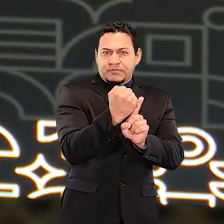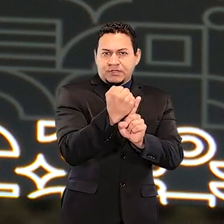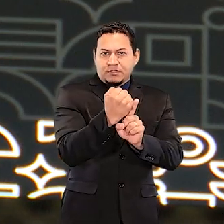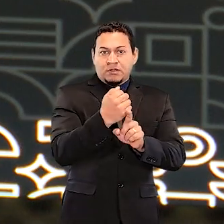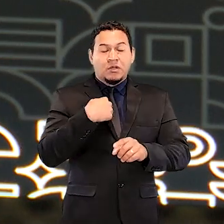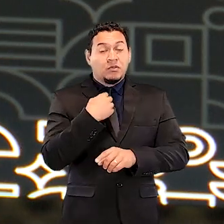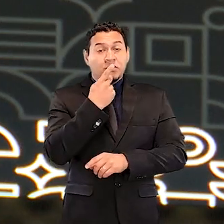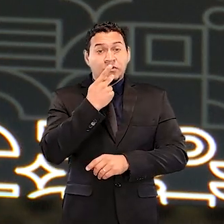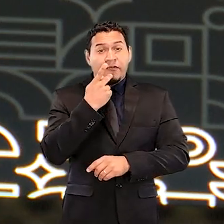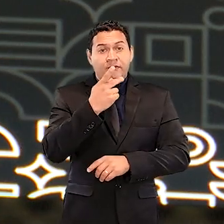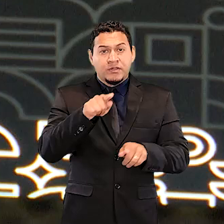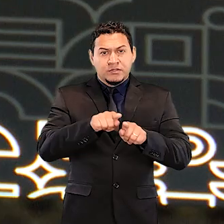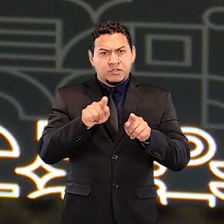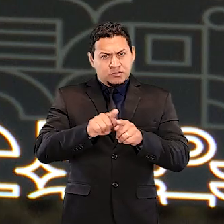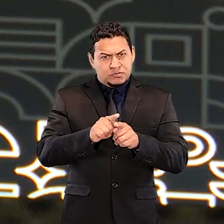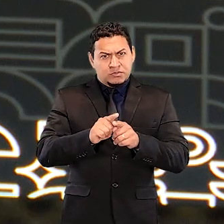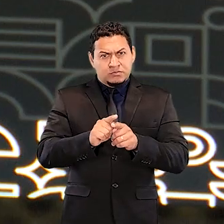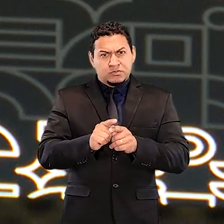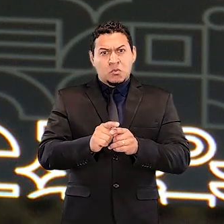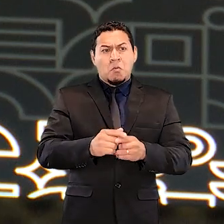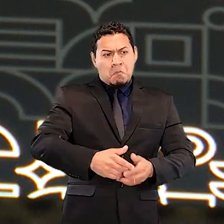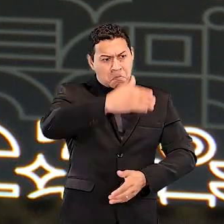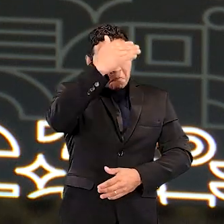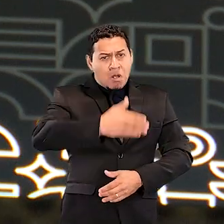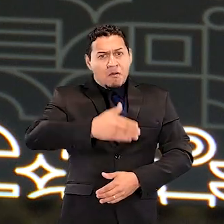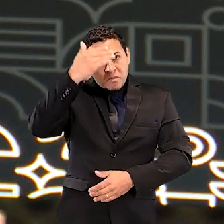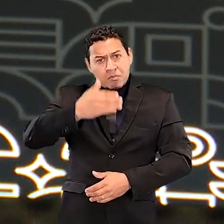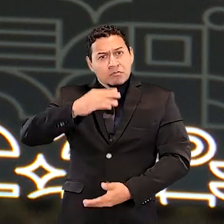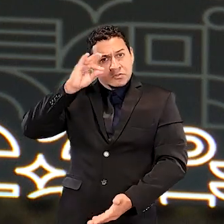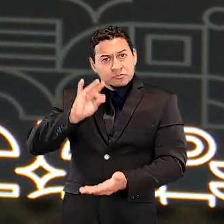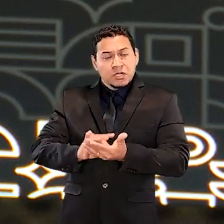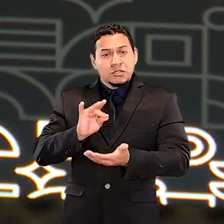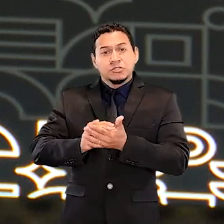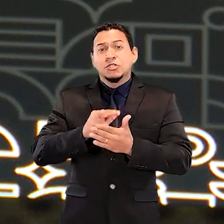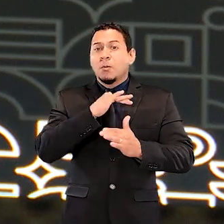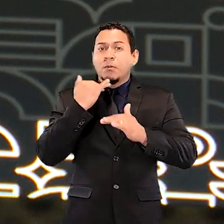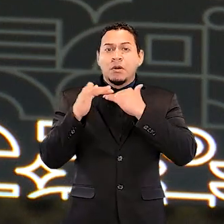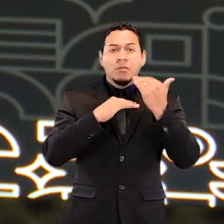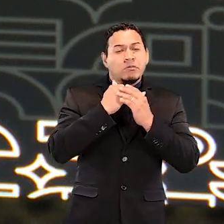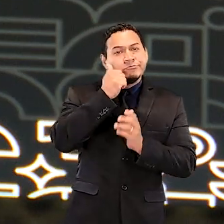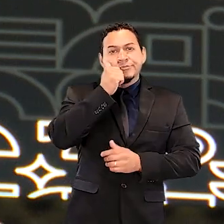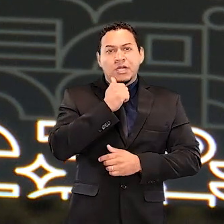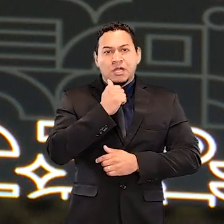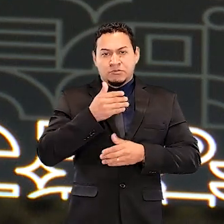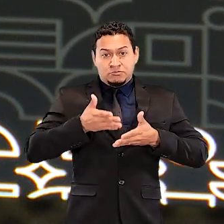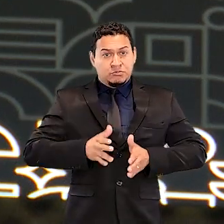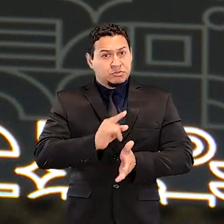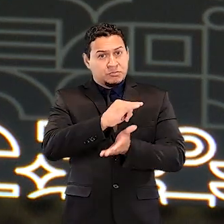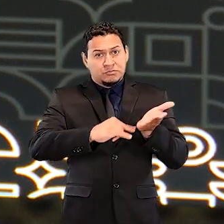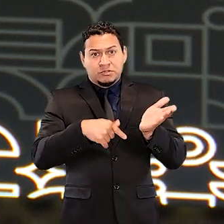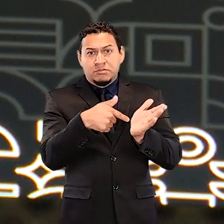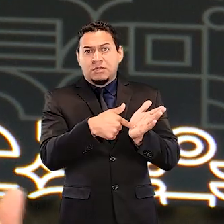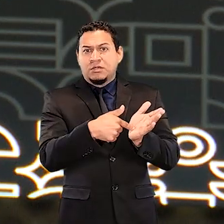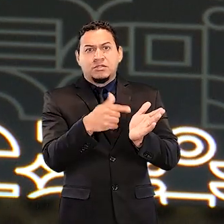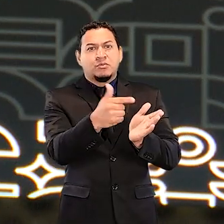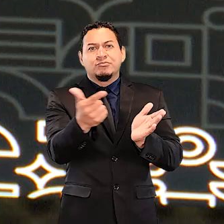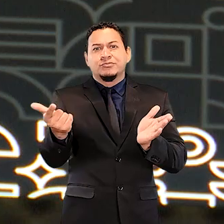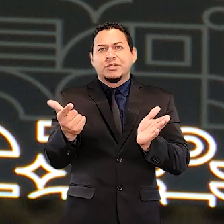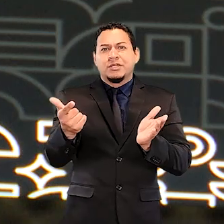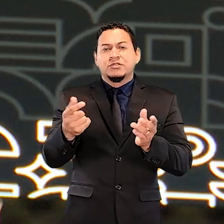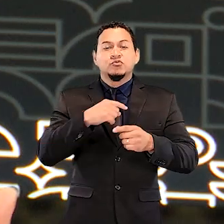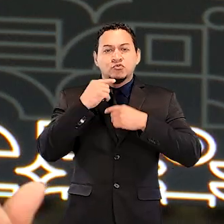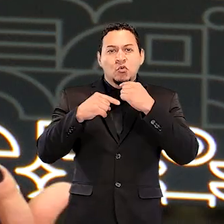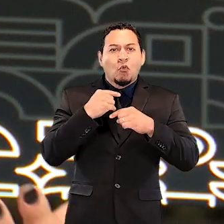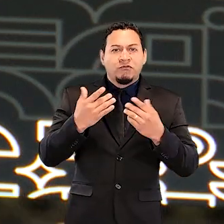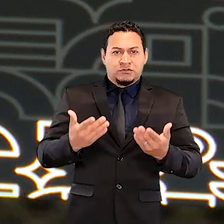estamos lidando com certidões de óbito. E dessas certidões não há dúvida. Esses números são